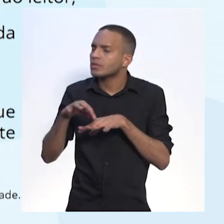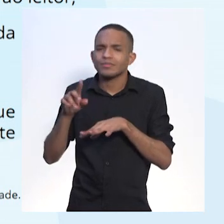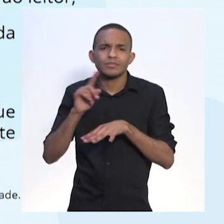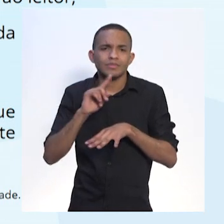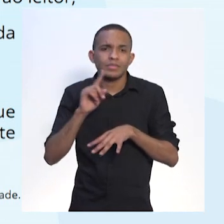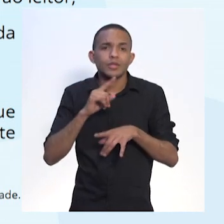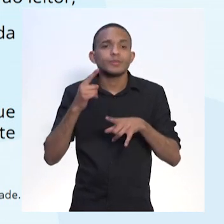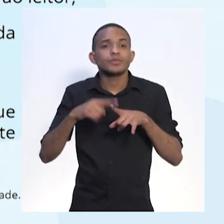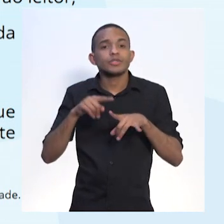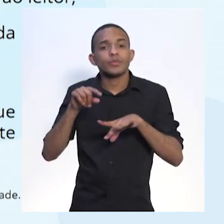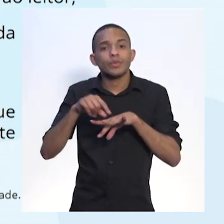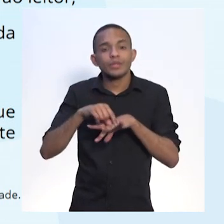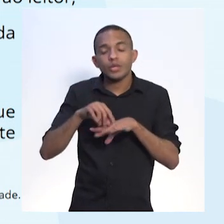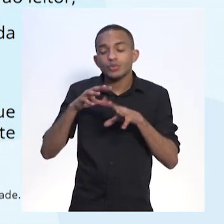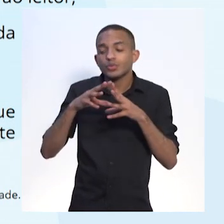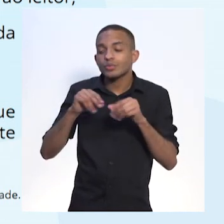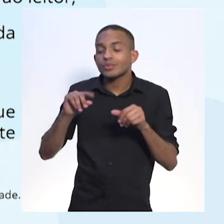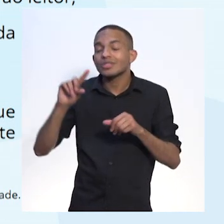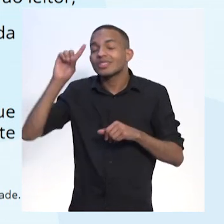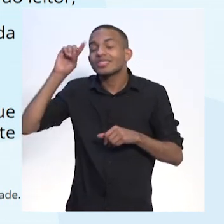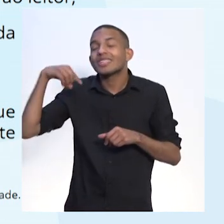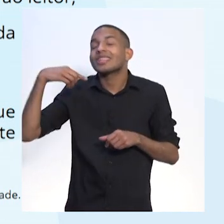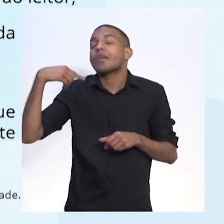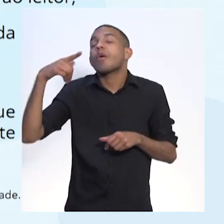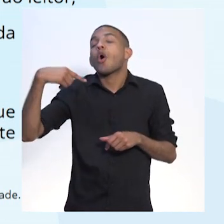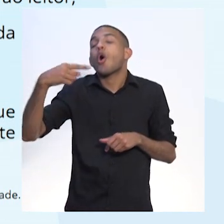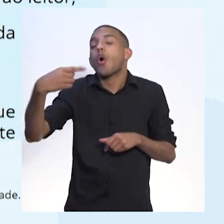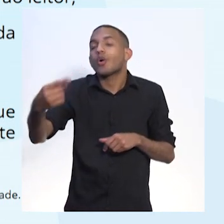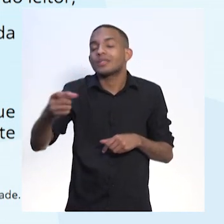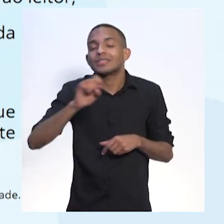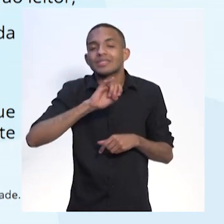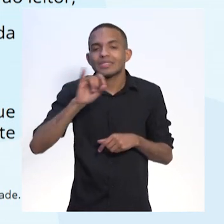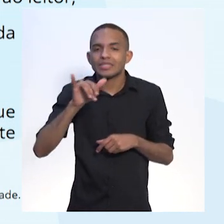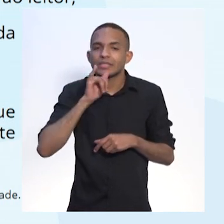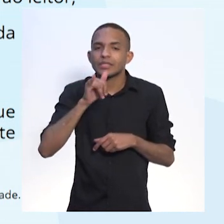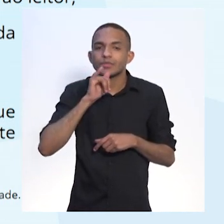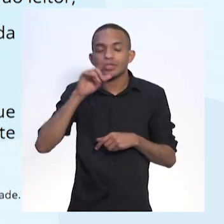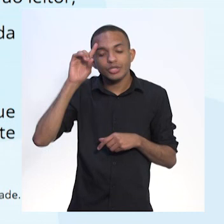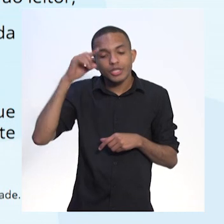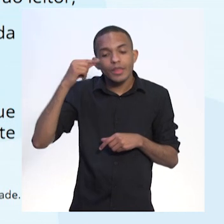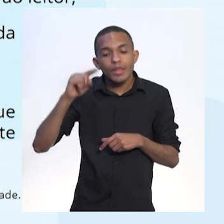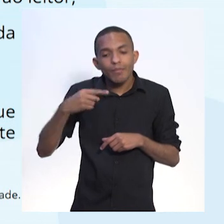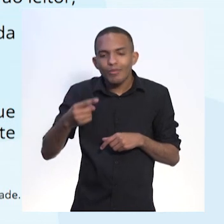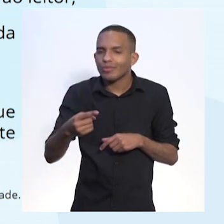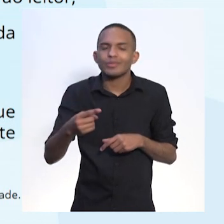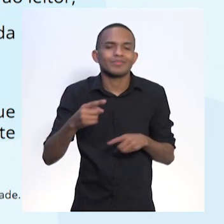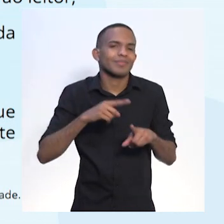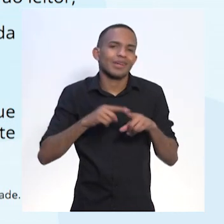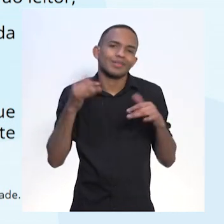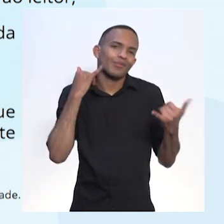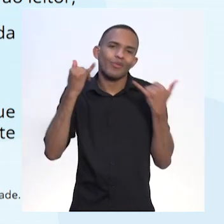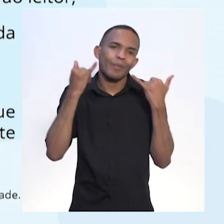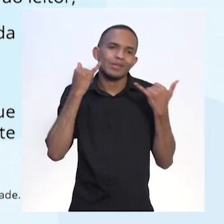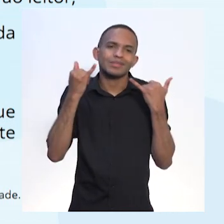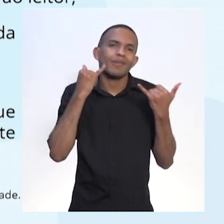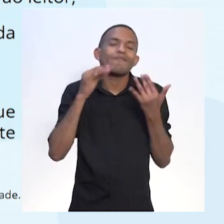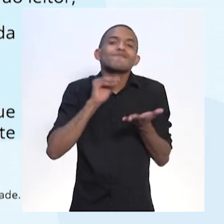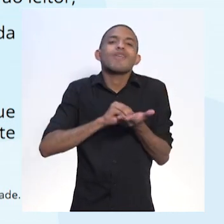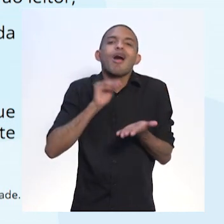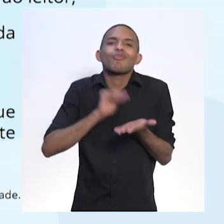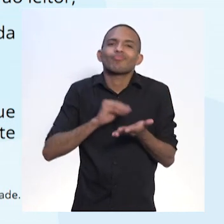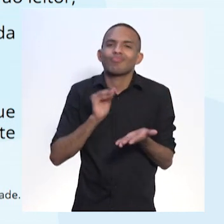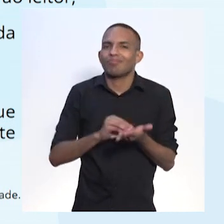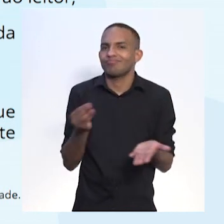sumiu depois, dias depois disso. Então, se eu coloco também dias depois do pai ter dado, mas é uma informação que, às vezes,